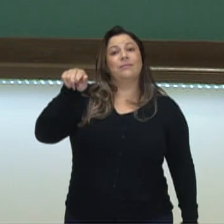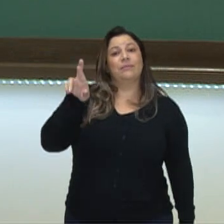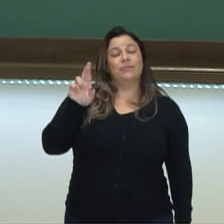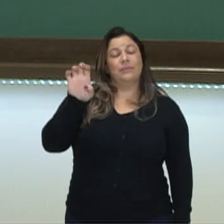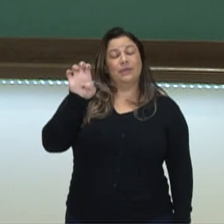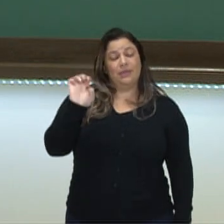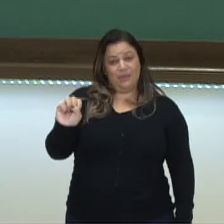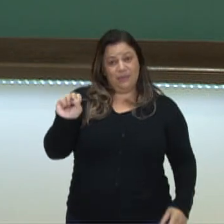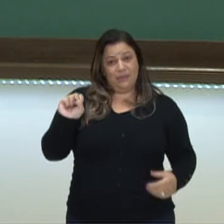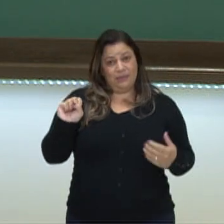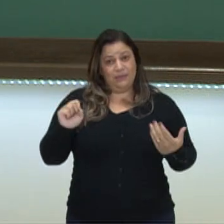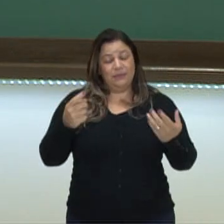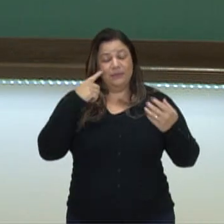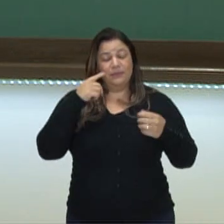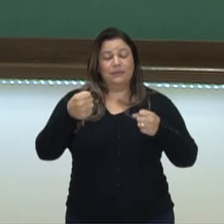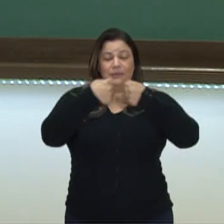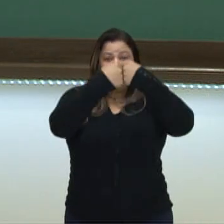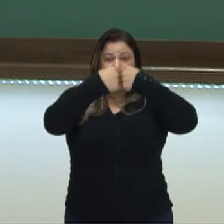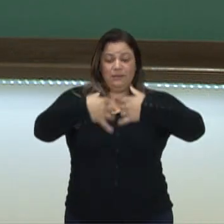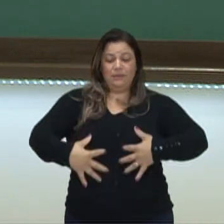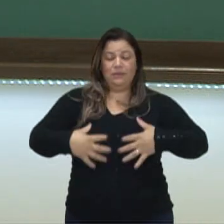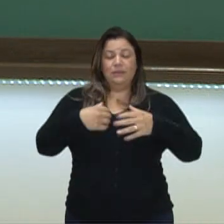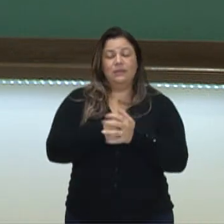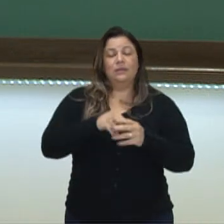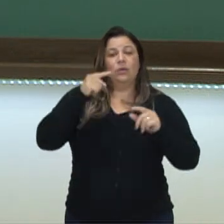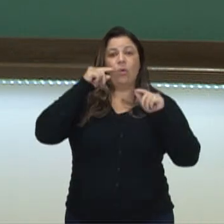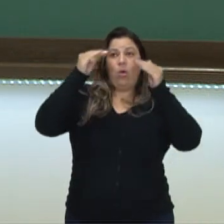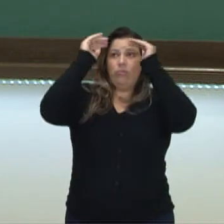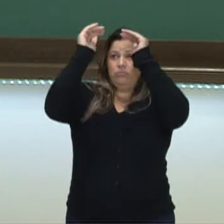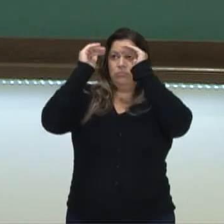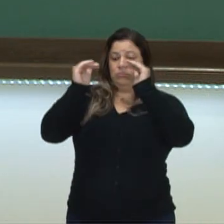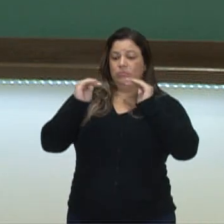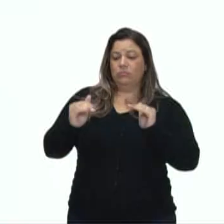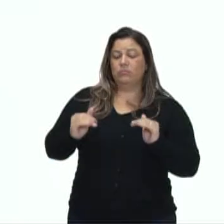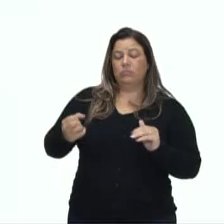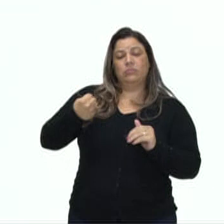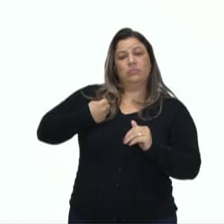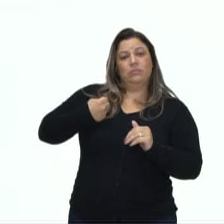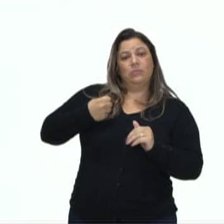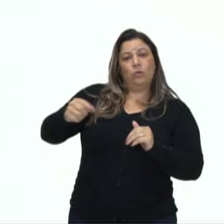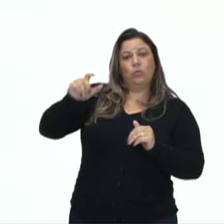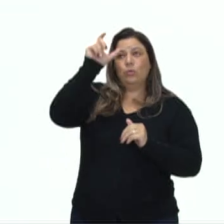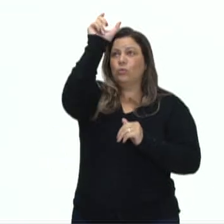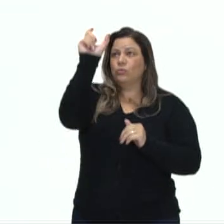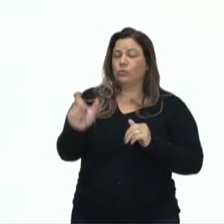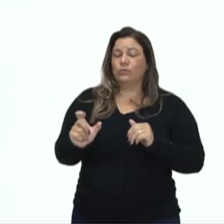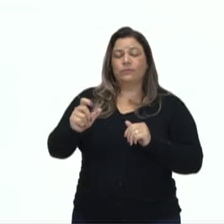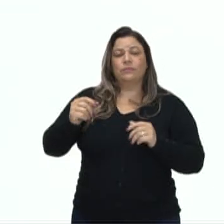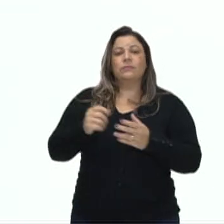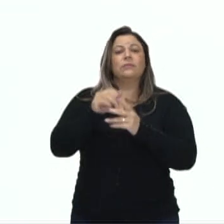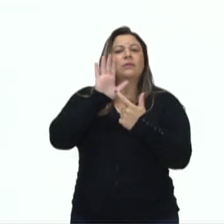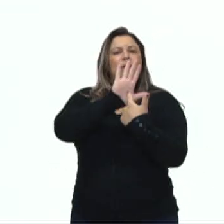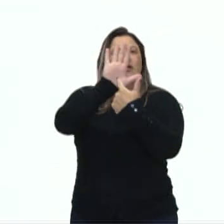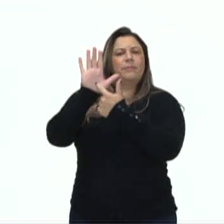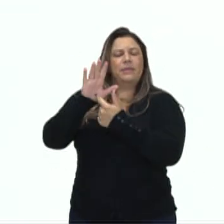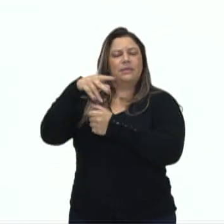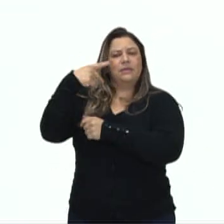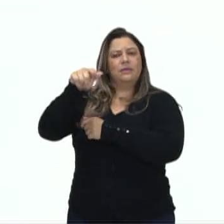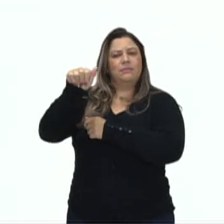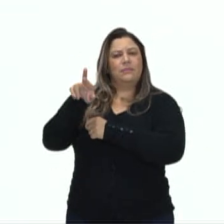quarta e você tem 3 elevado ao quadrado. Portanto, como todos os fatores encontrados apresentam um expoente